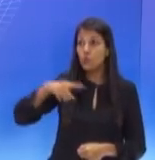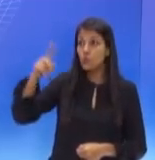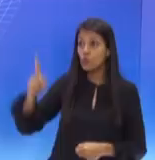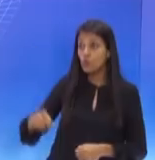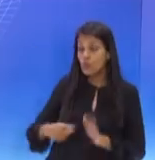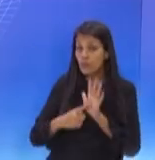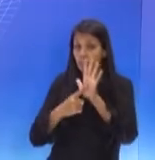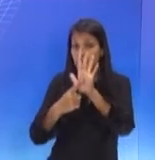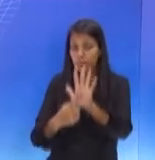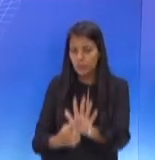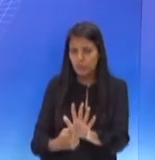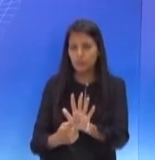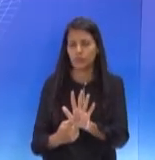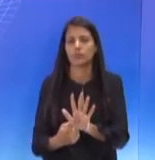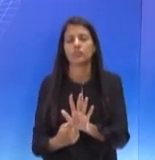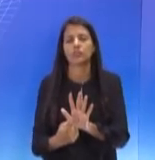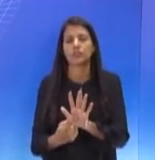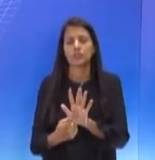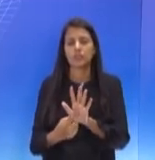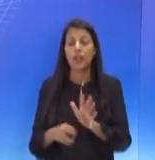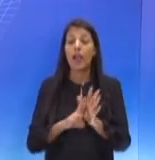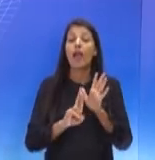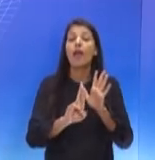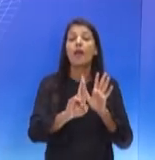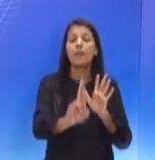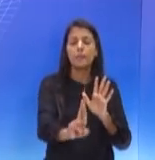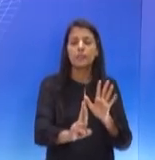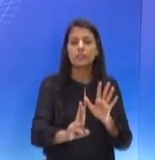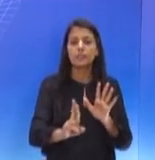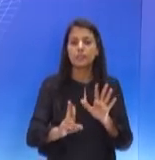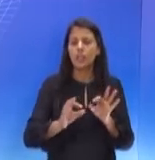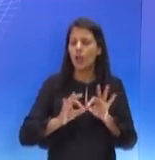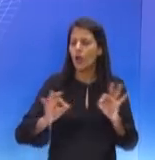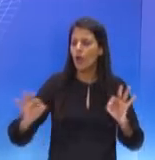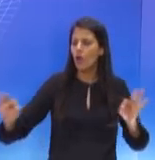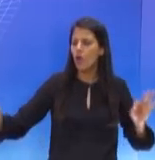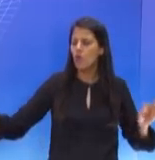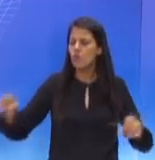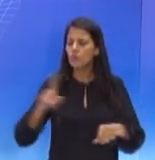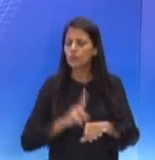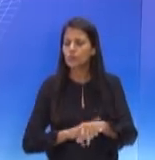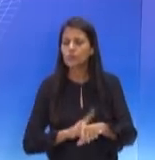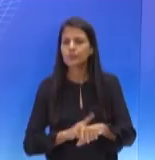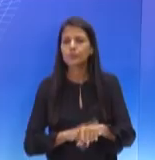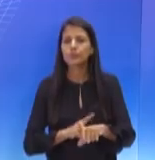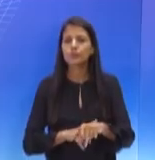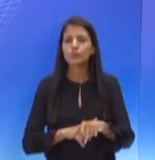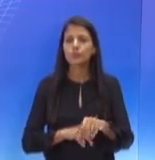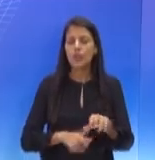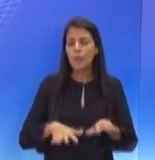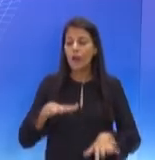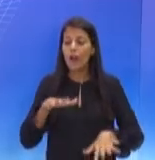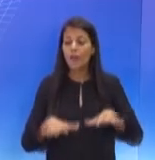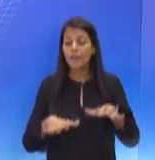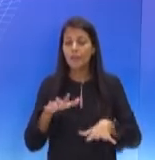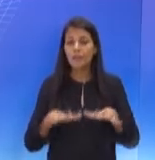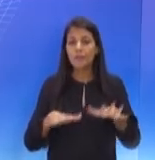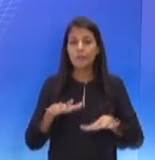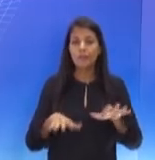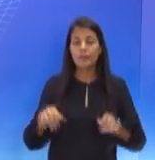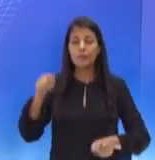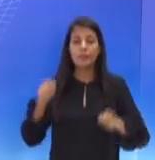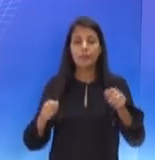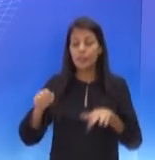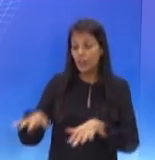a situação, representando, ao longo de um intervalo definido de tempo, a variação da velocidade de um veículo durante